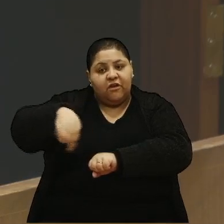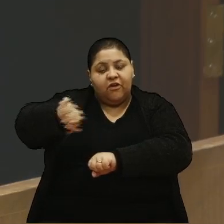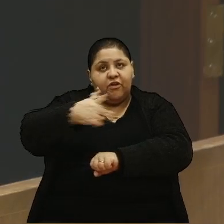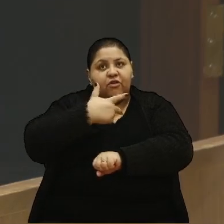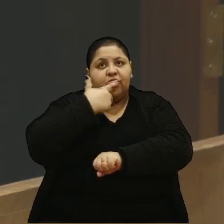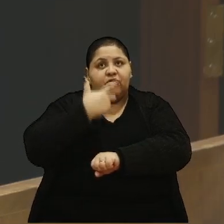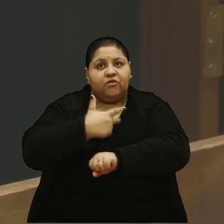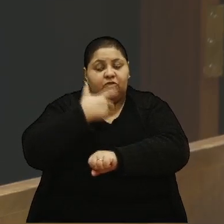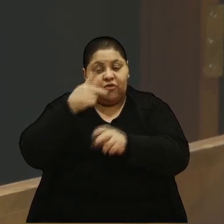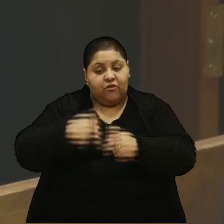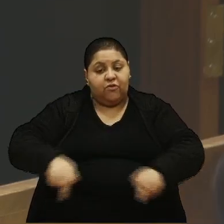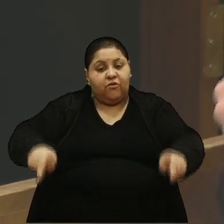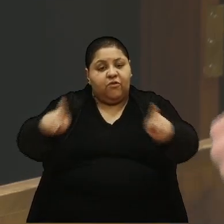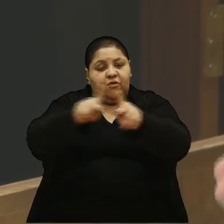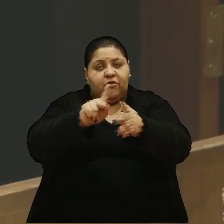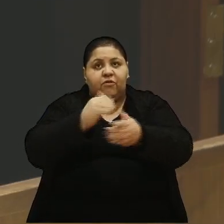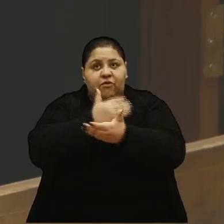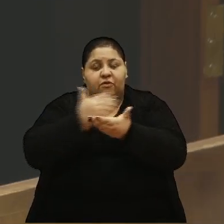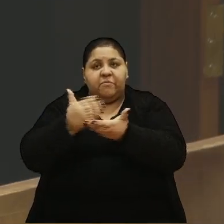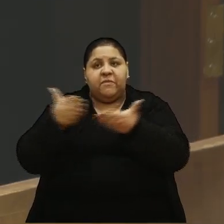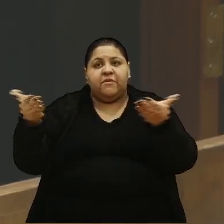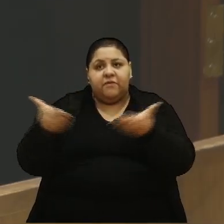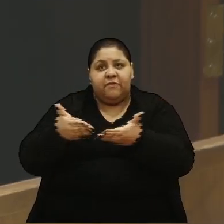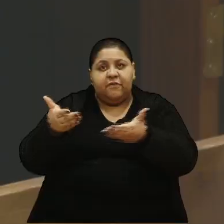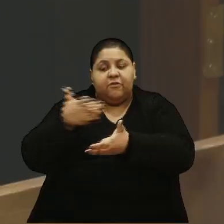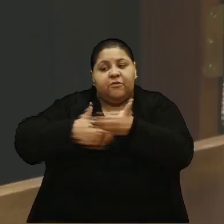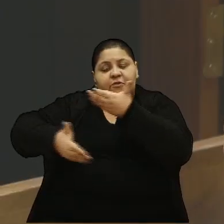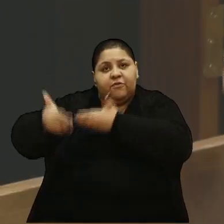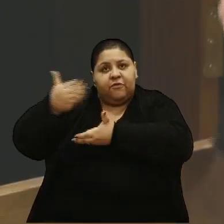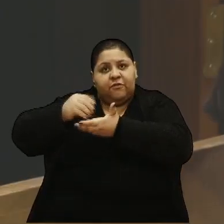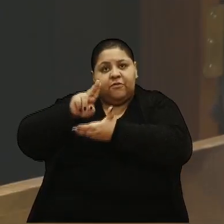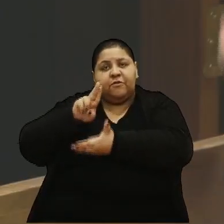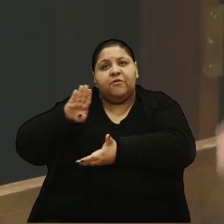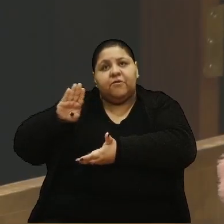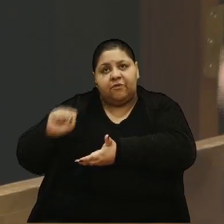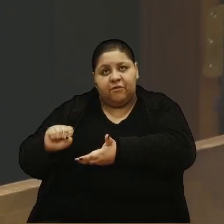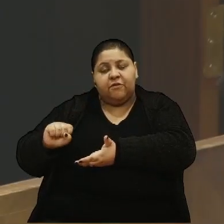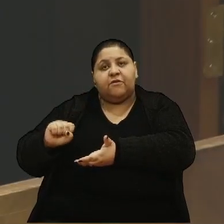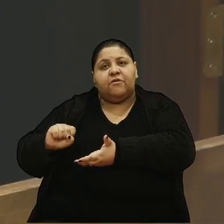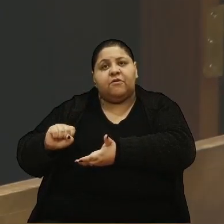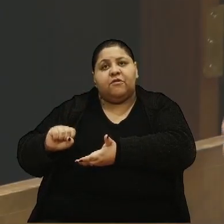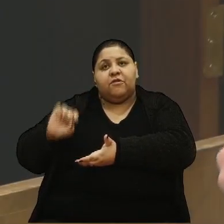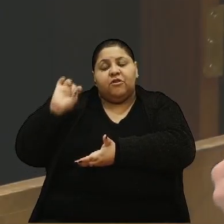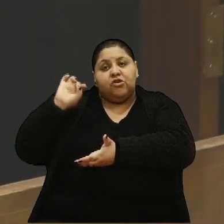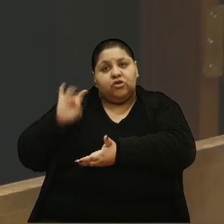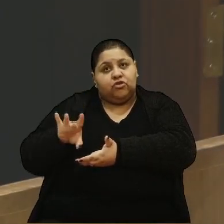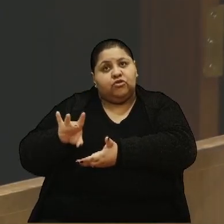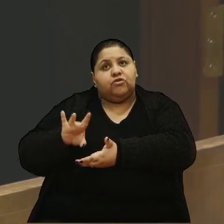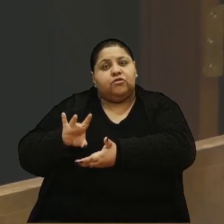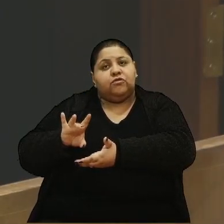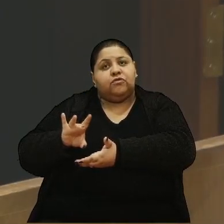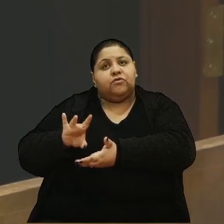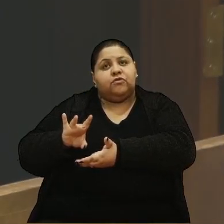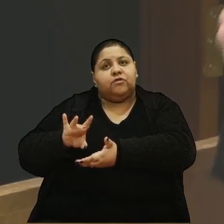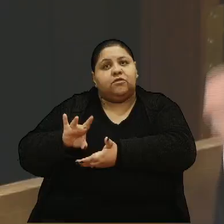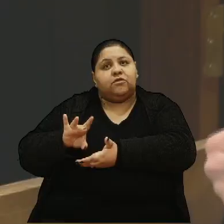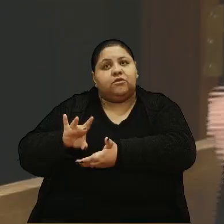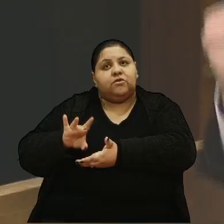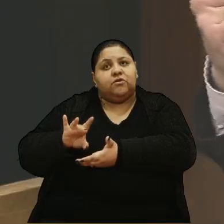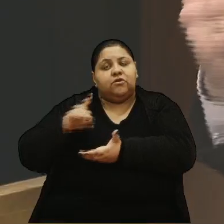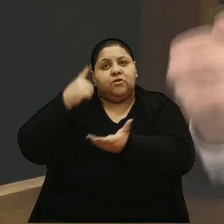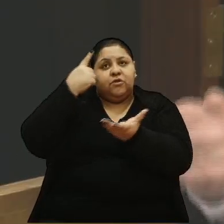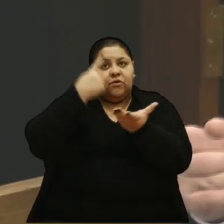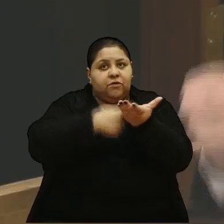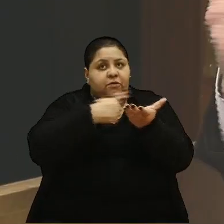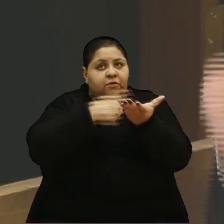seguinte para a população: população, a partir de agora, o atendimento nas UBSs será somente via